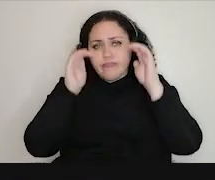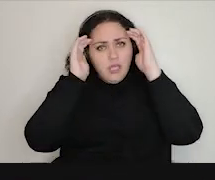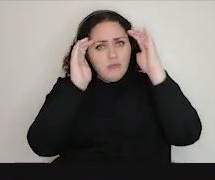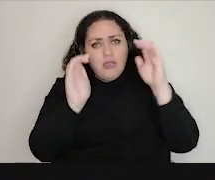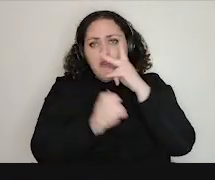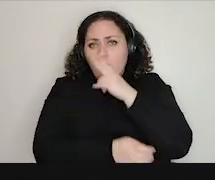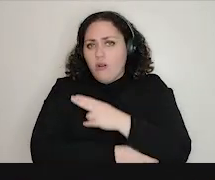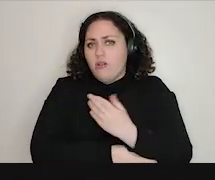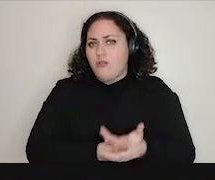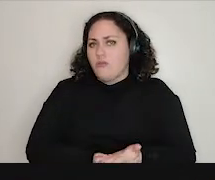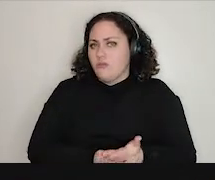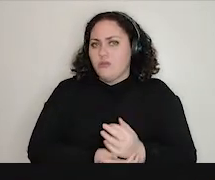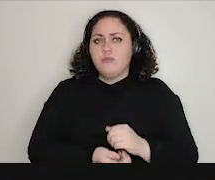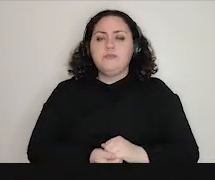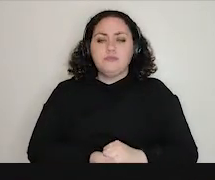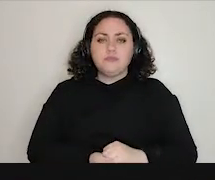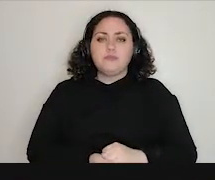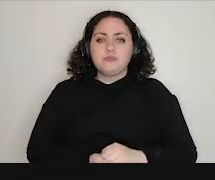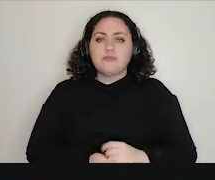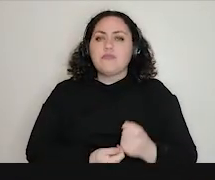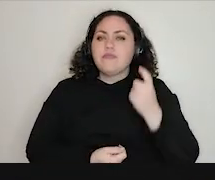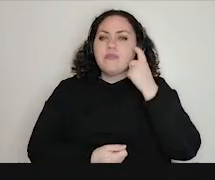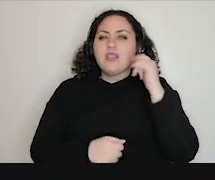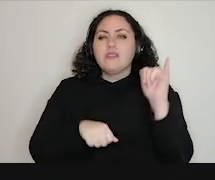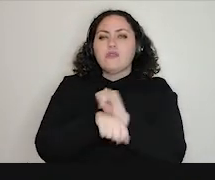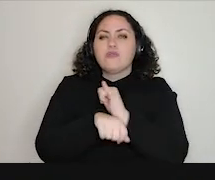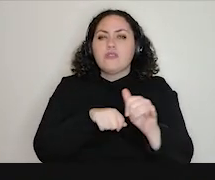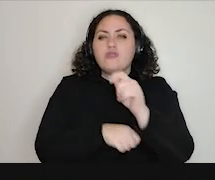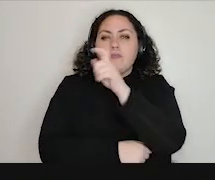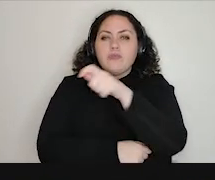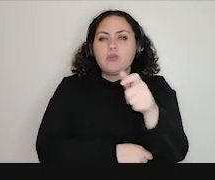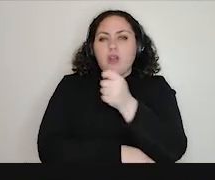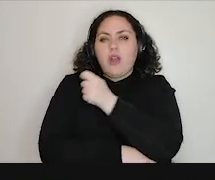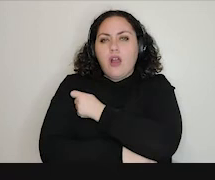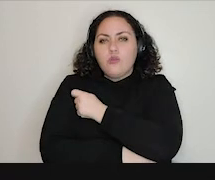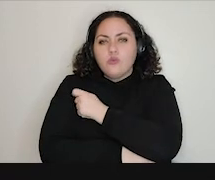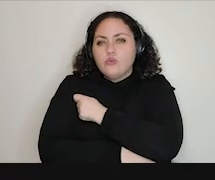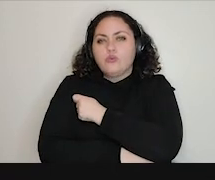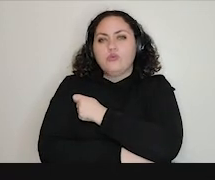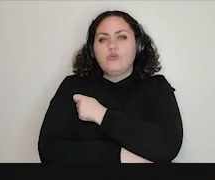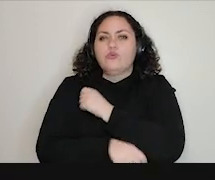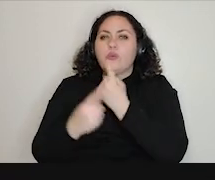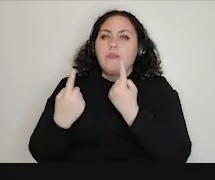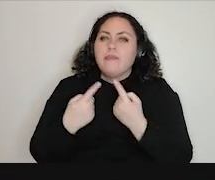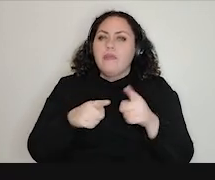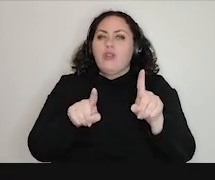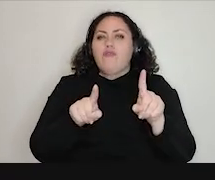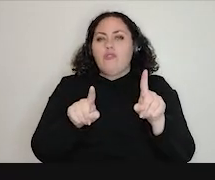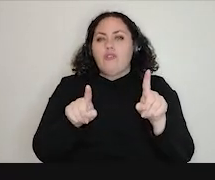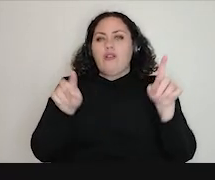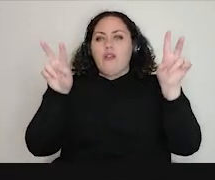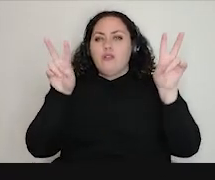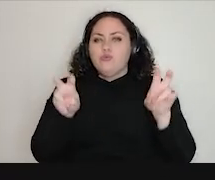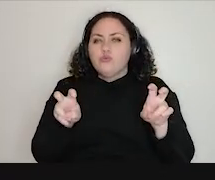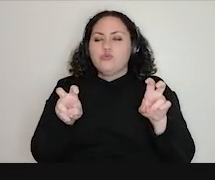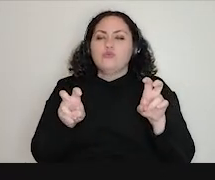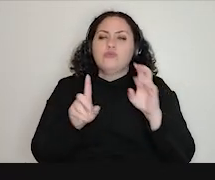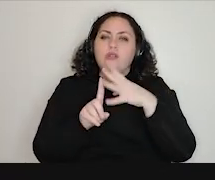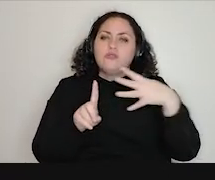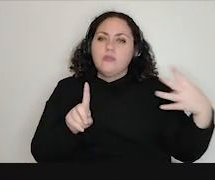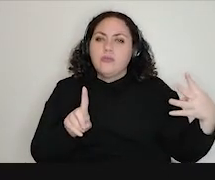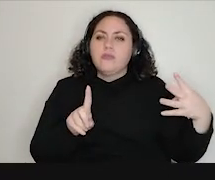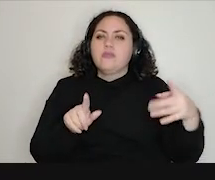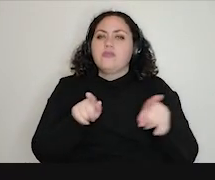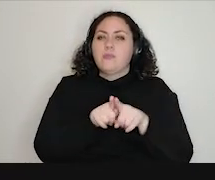precisa respeitar. E pensando em uma estratégia para estudantes, né, trazer esse tema da saúde LGBT, da